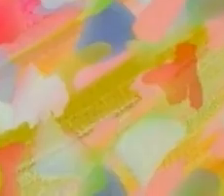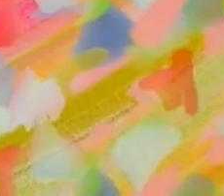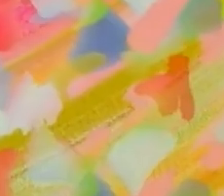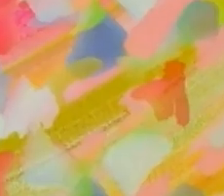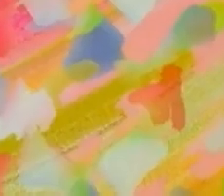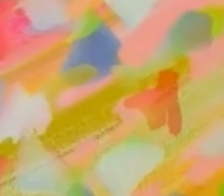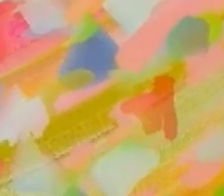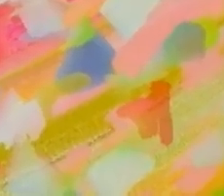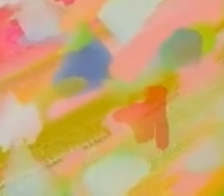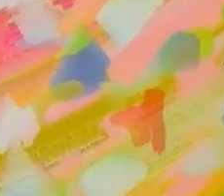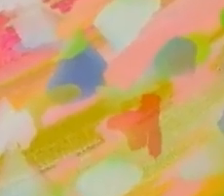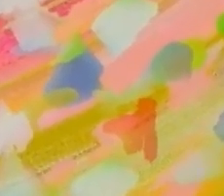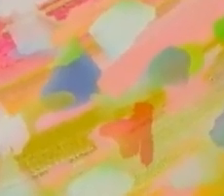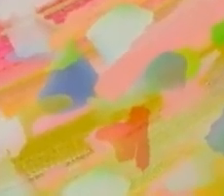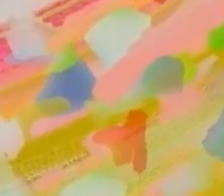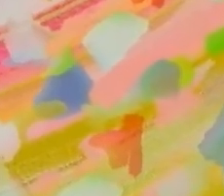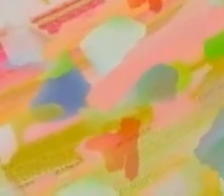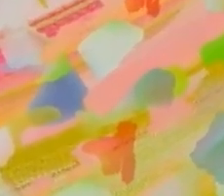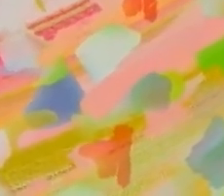o